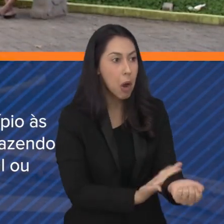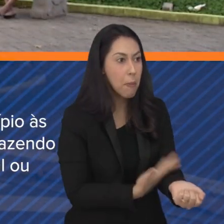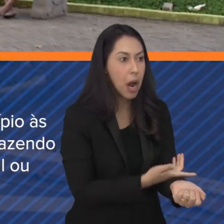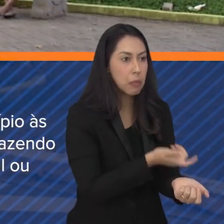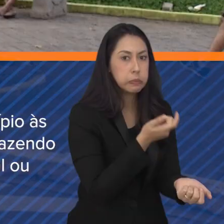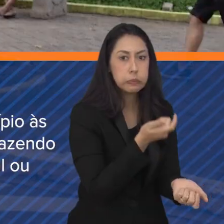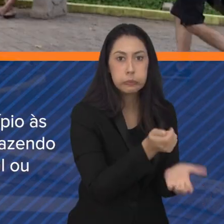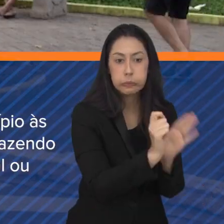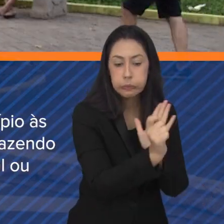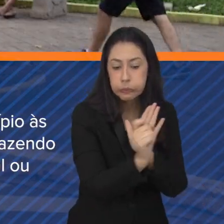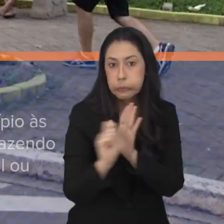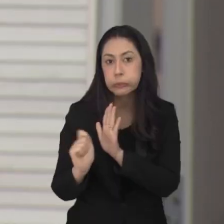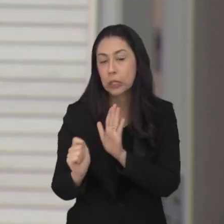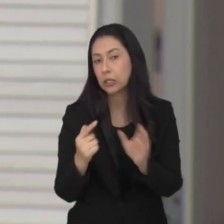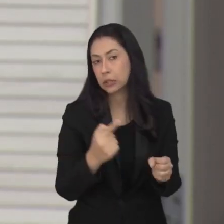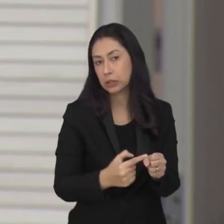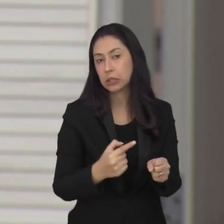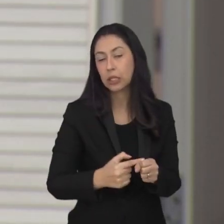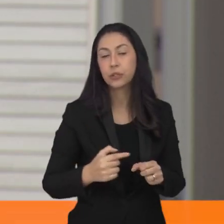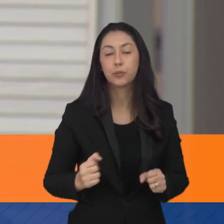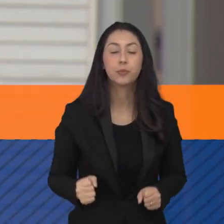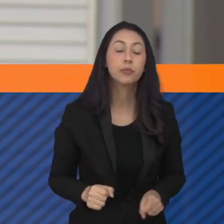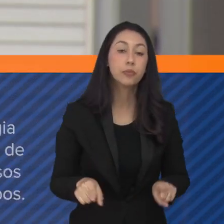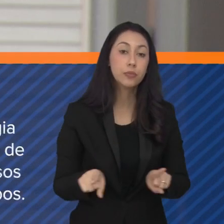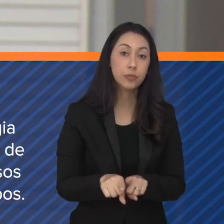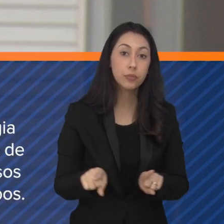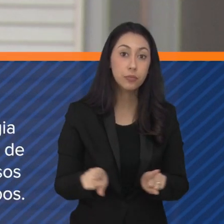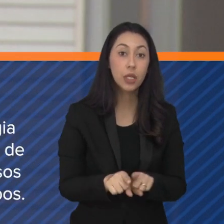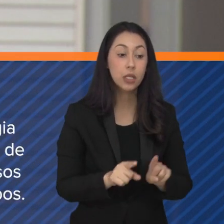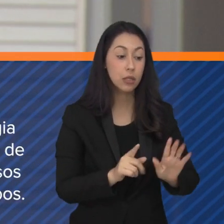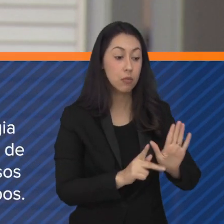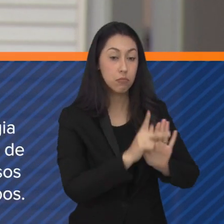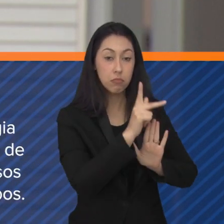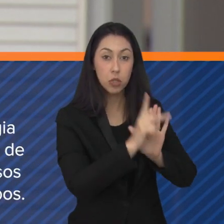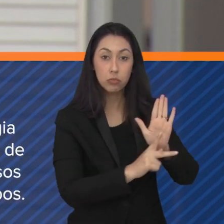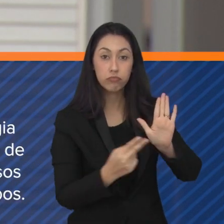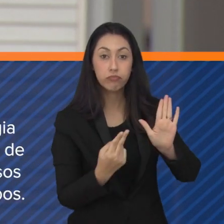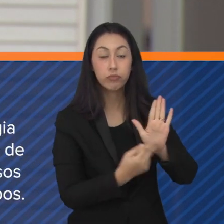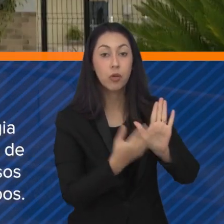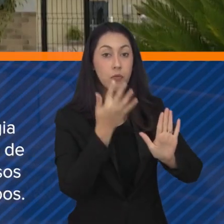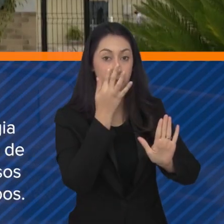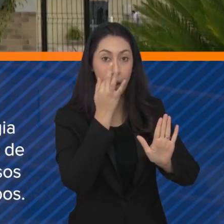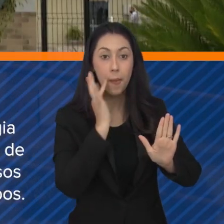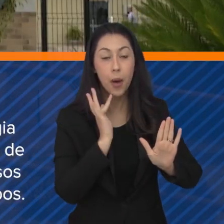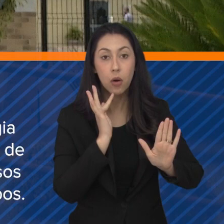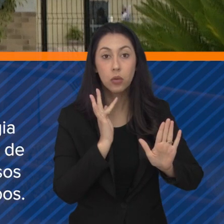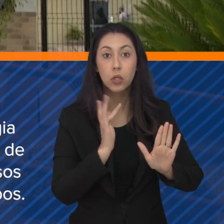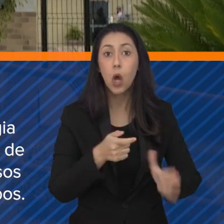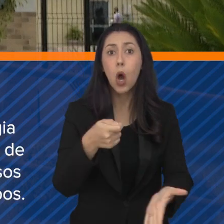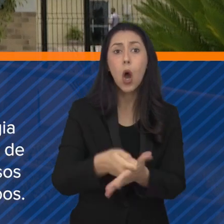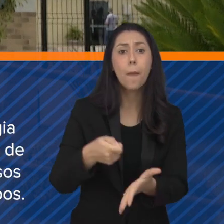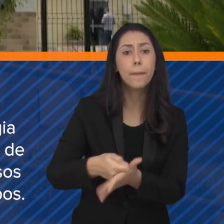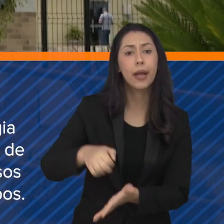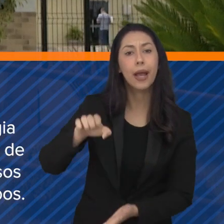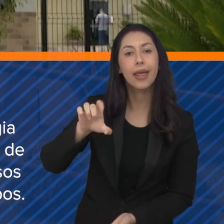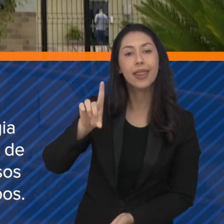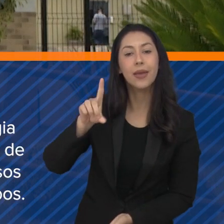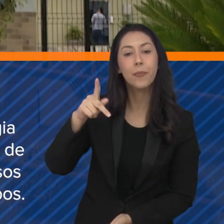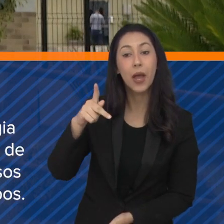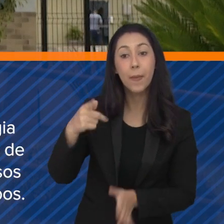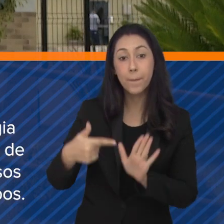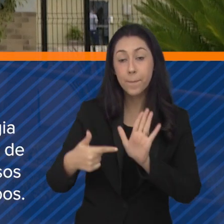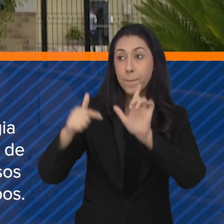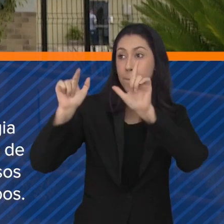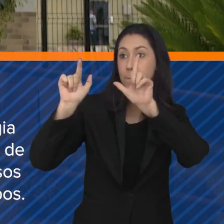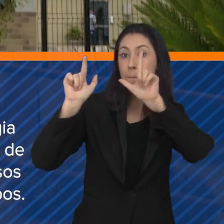ilícitas nas ruas da cidade. Ainda está na pauta um projeto do vereador Fabião Zagueiro, que obriga a concessionária de energia da cidade